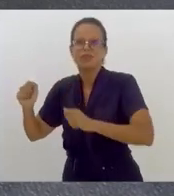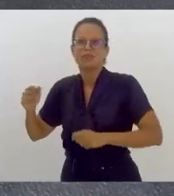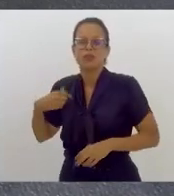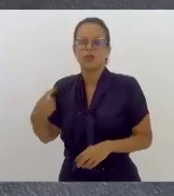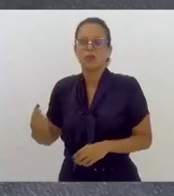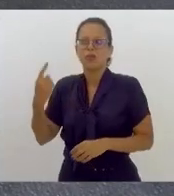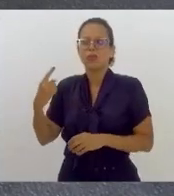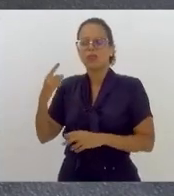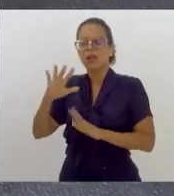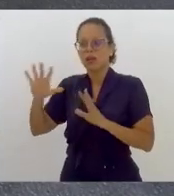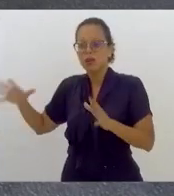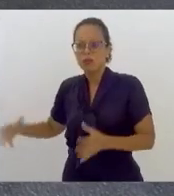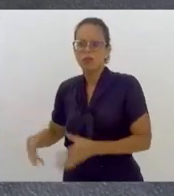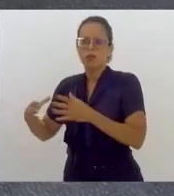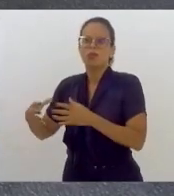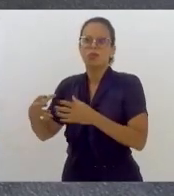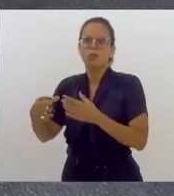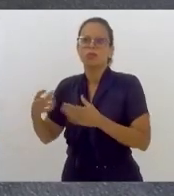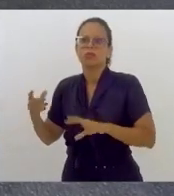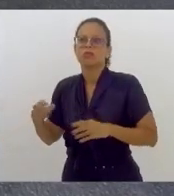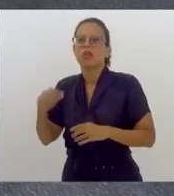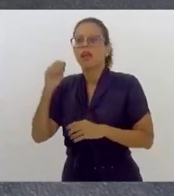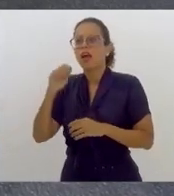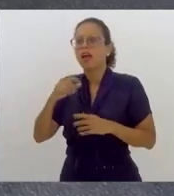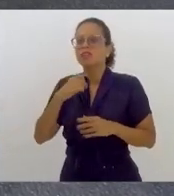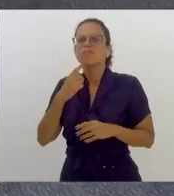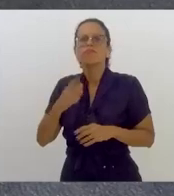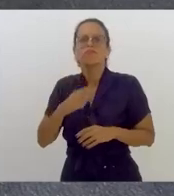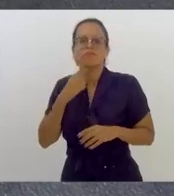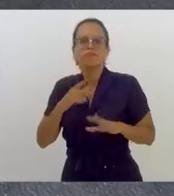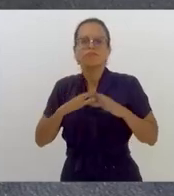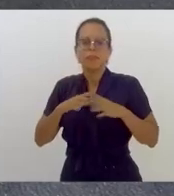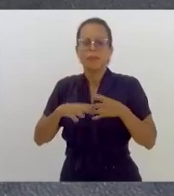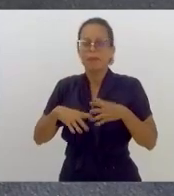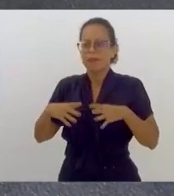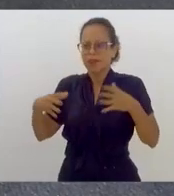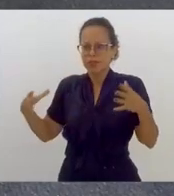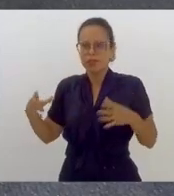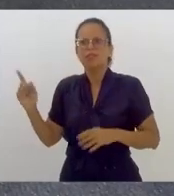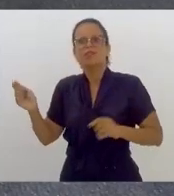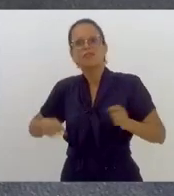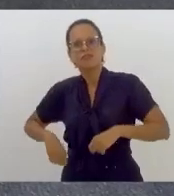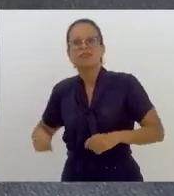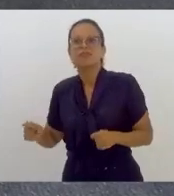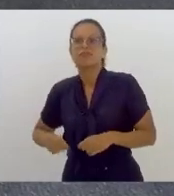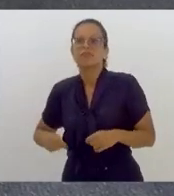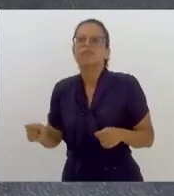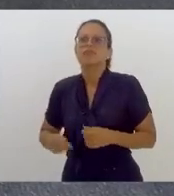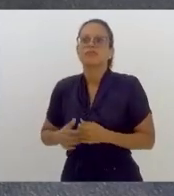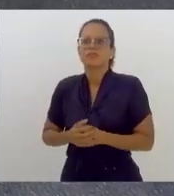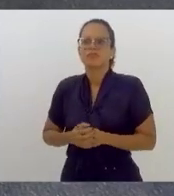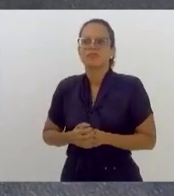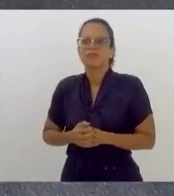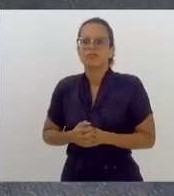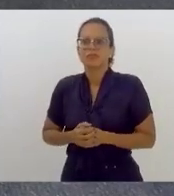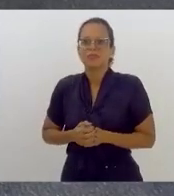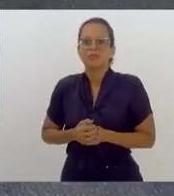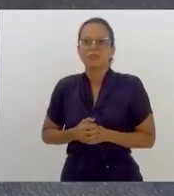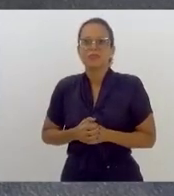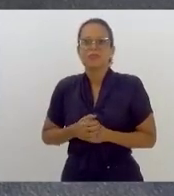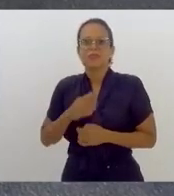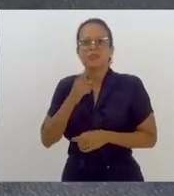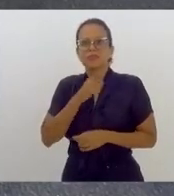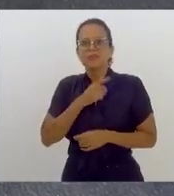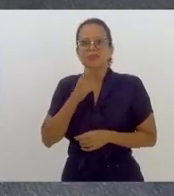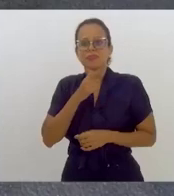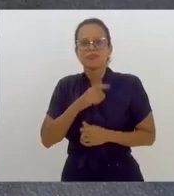não poderia alcançar as torcidas organizadas. Então, que se puna pelo CPF, como eles mesmos gostam